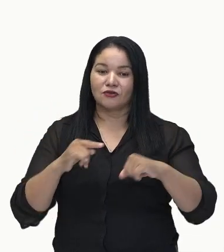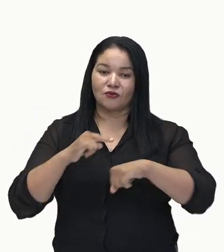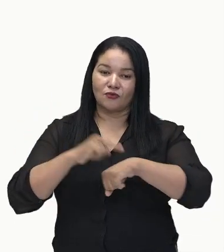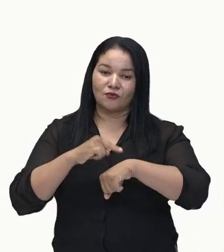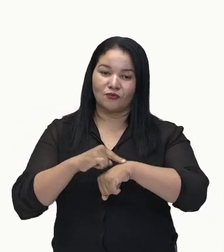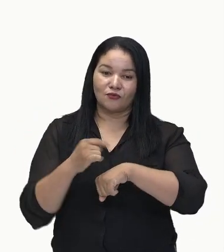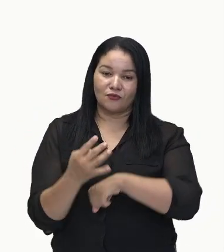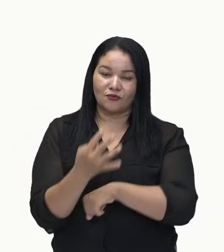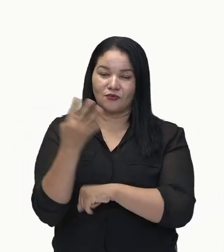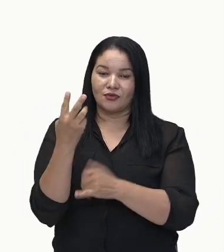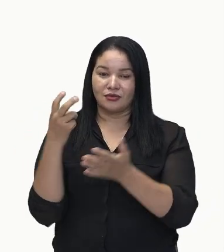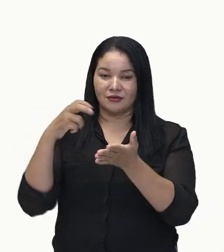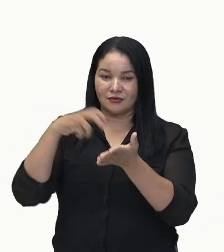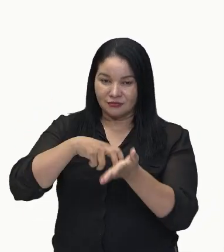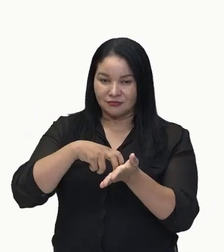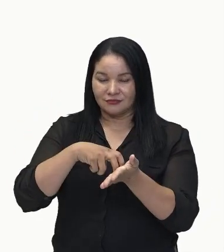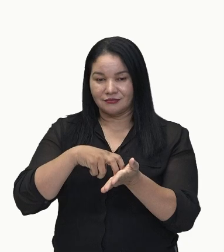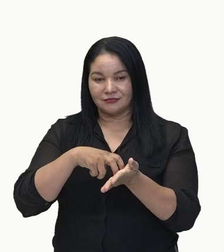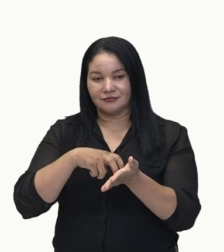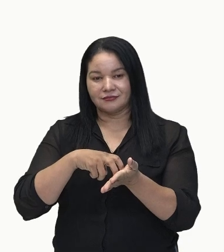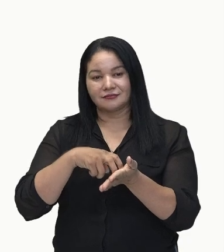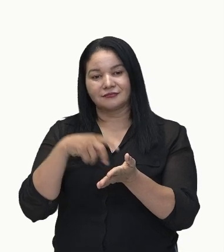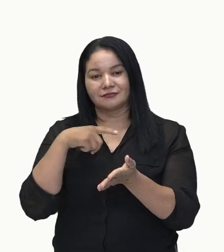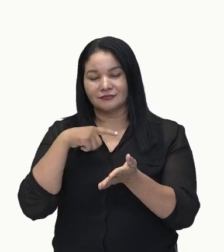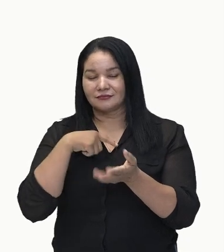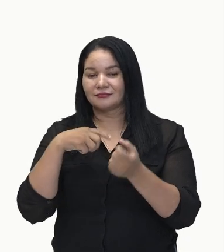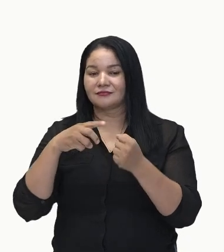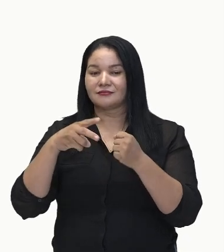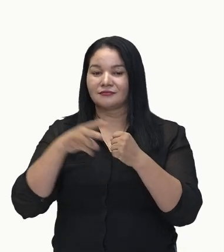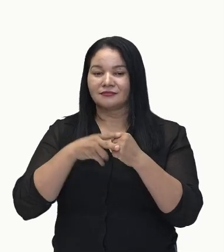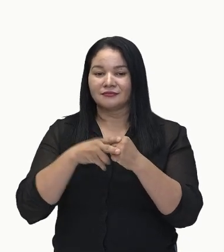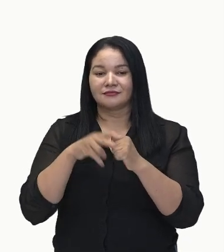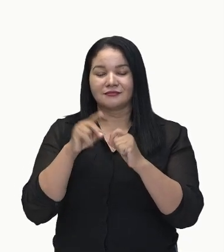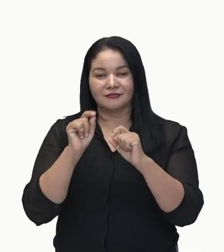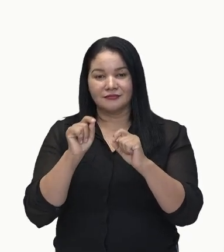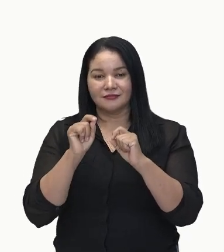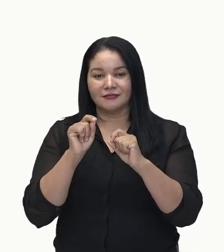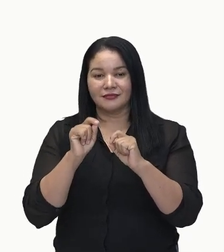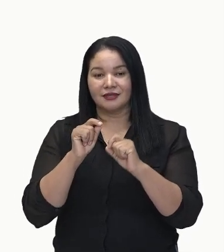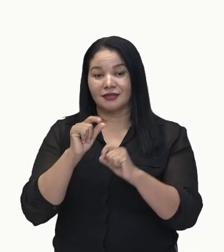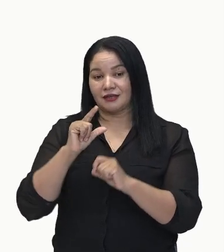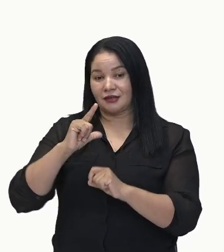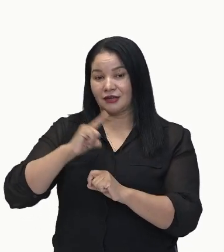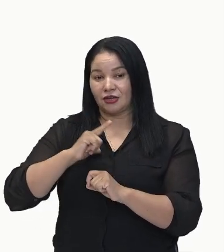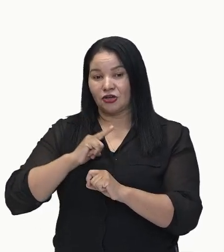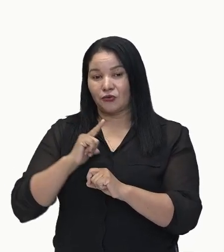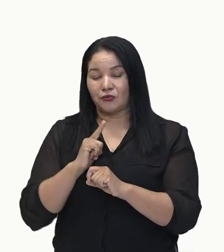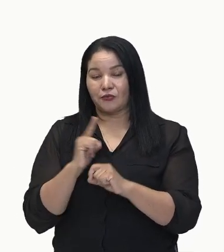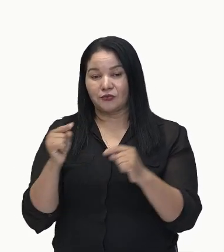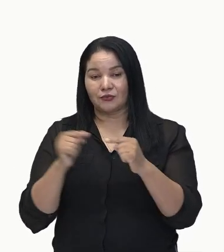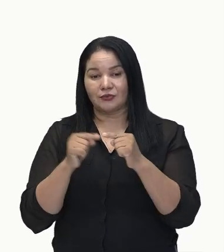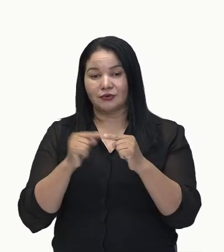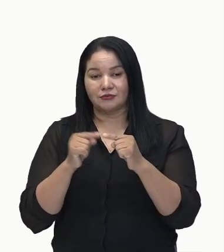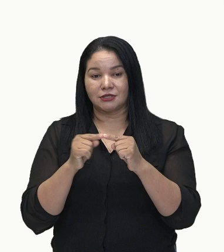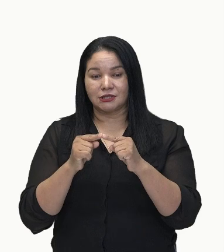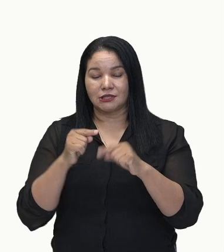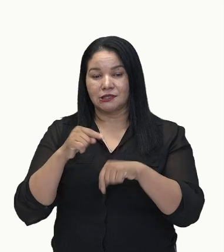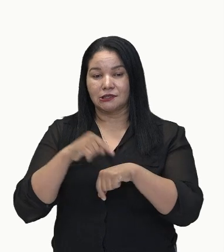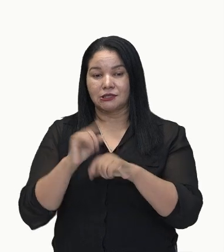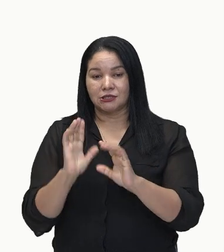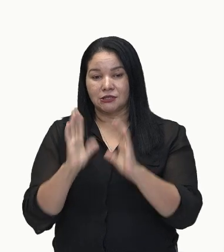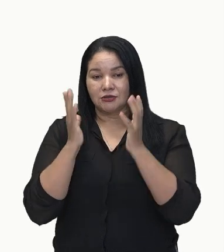manhã. Então, notem aí que temos o verbo ser indicando tempo. Basta